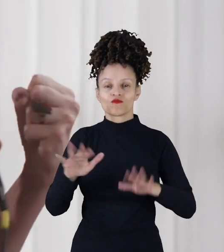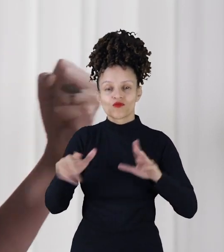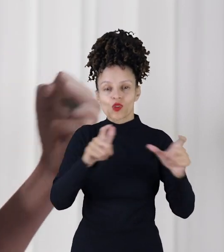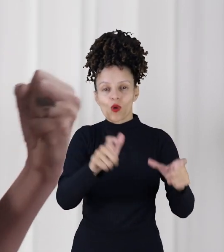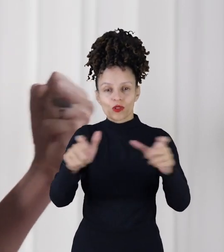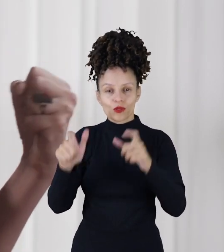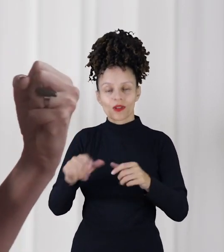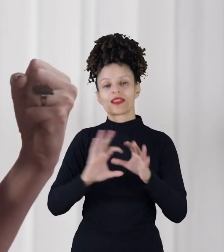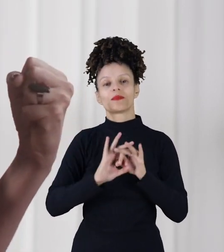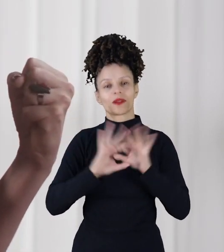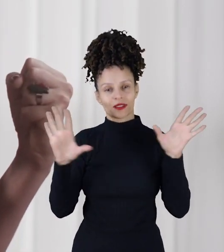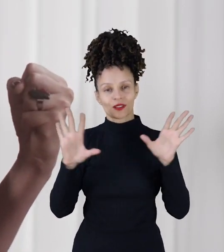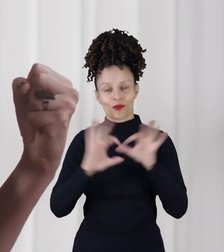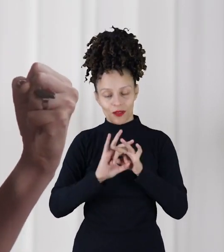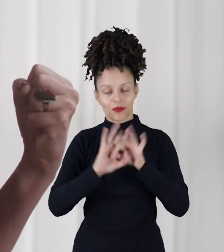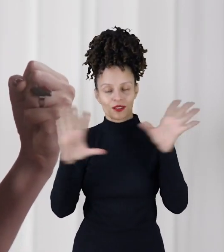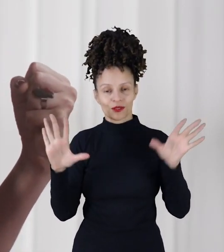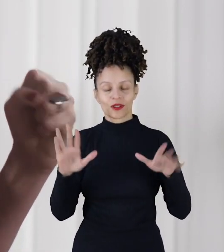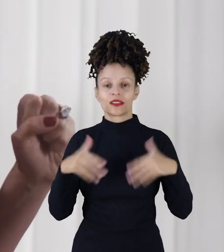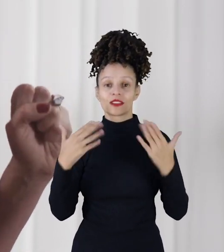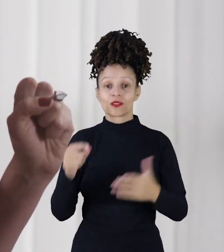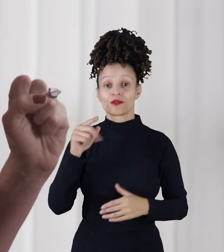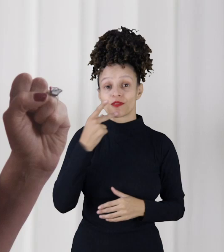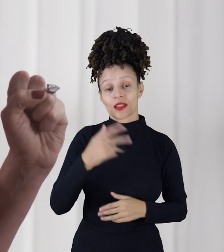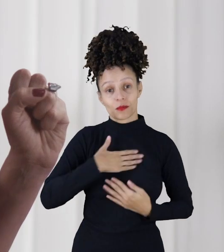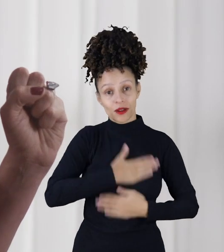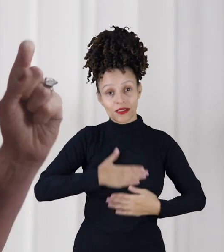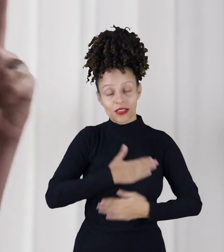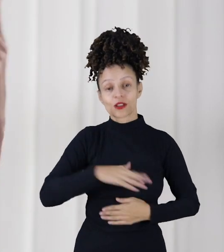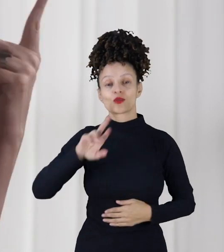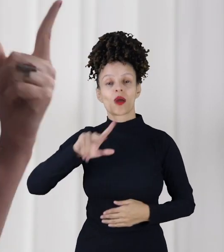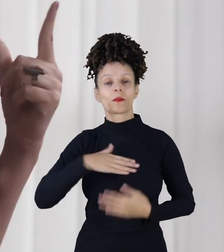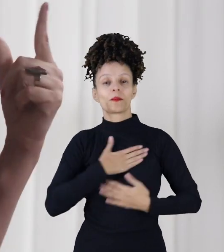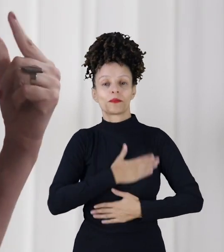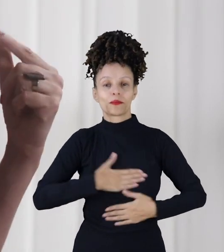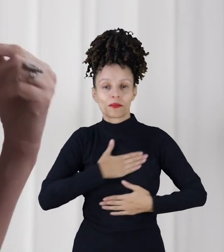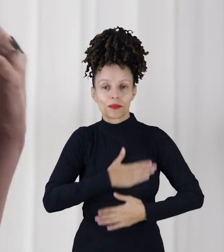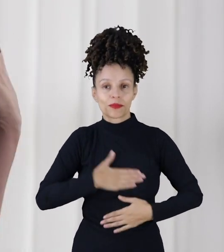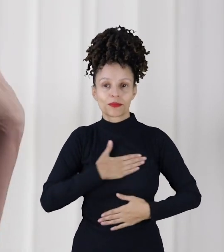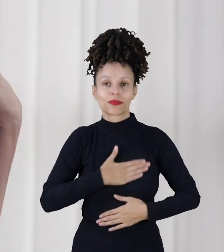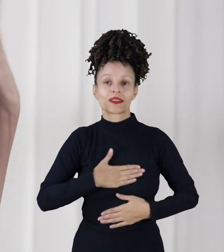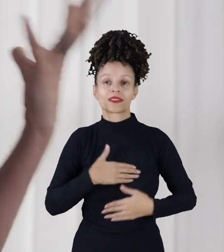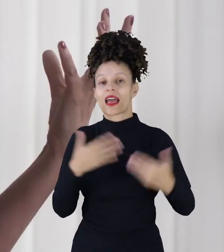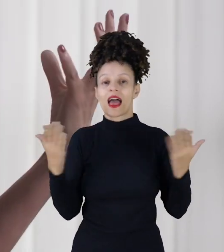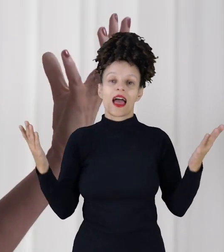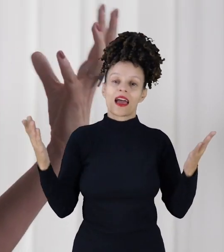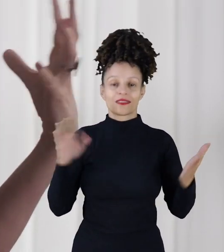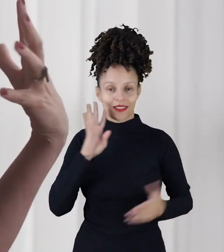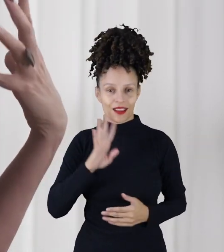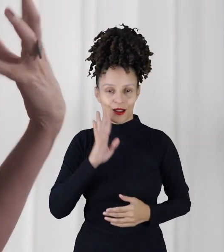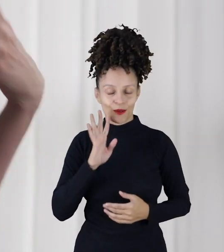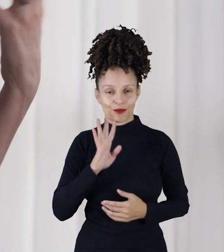que tira as coisas do lugar. É libertador. É libertador. Então, quando a gente fala em prazer, não é aquele prazer, né?